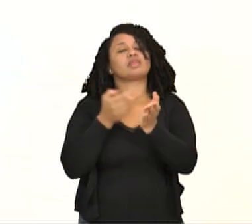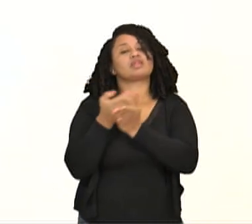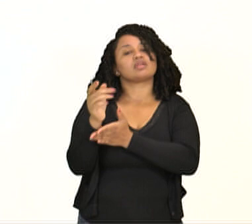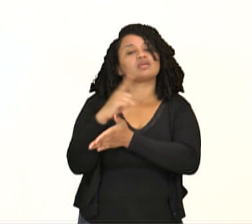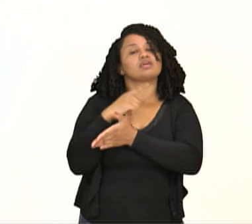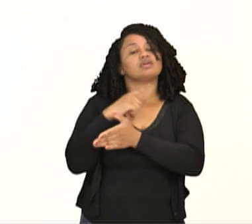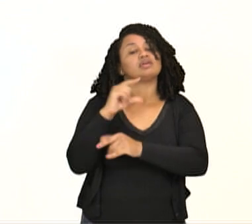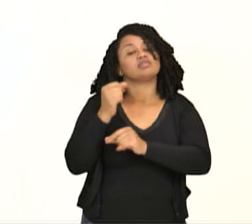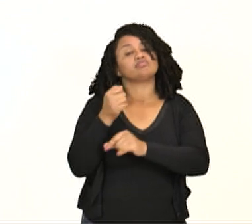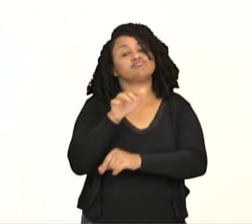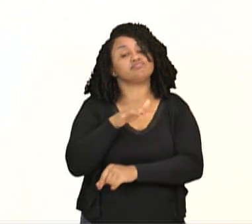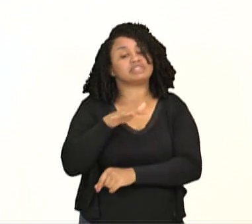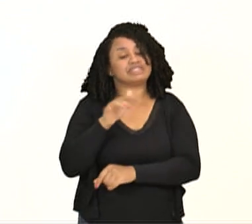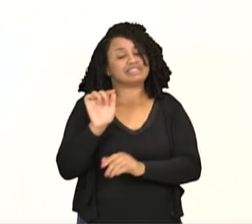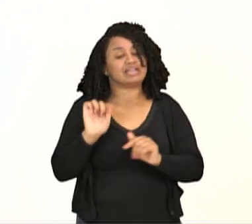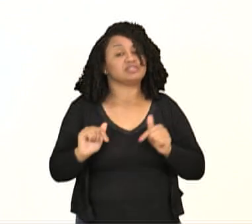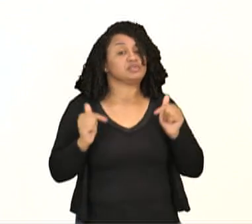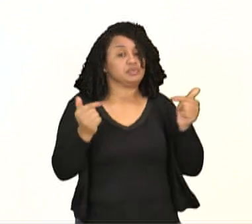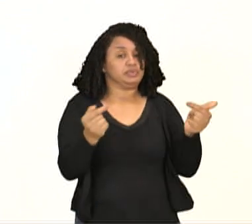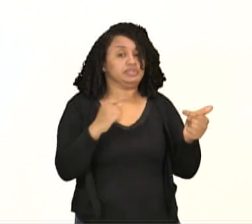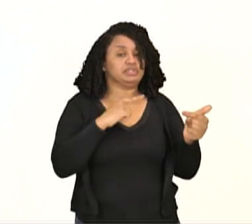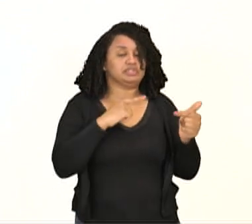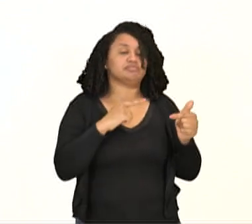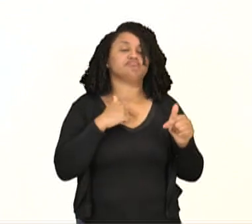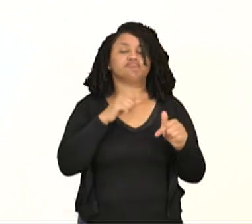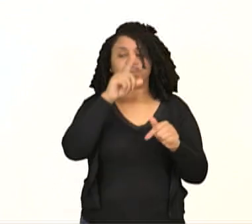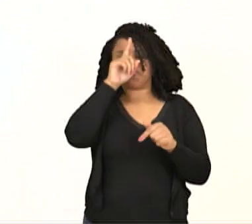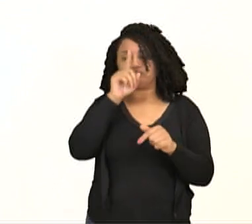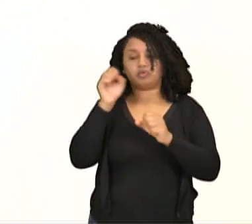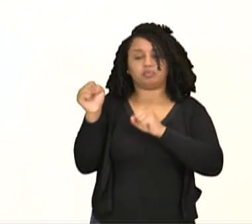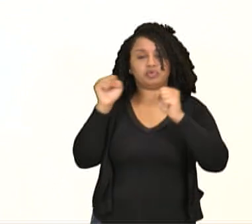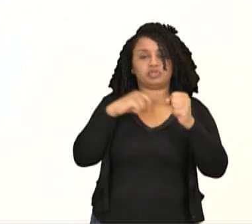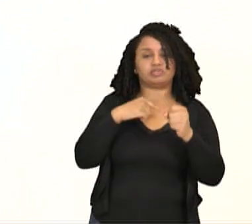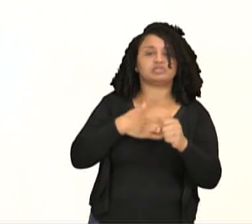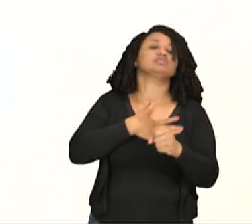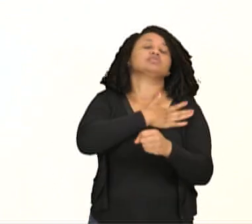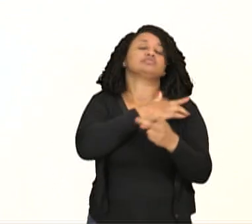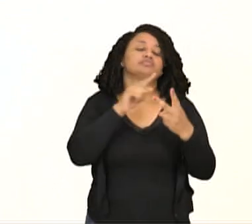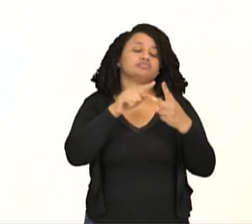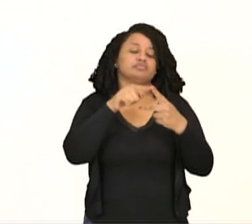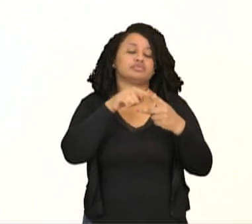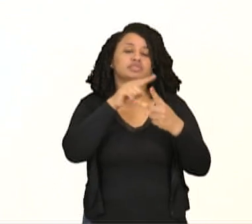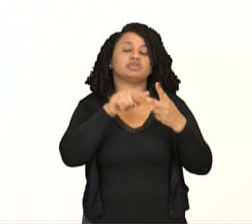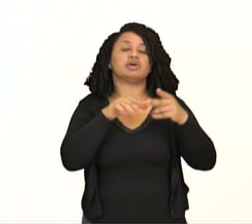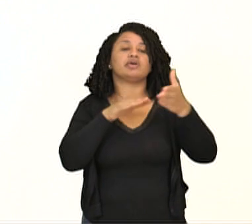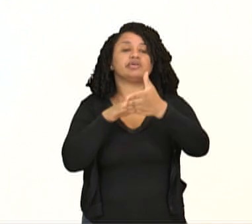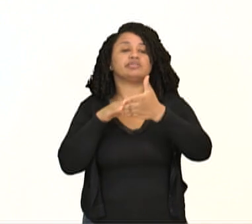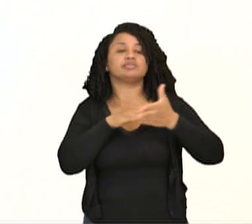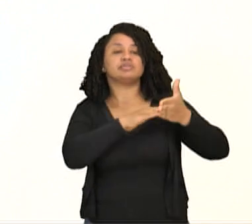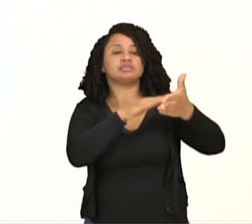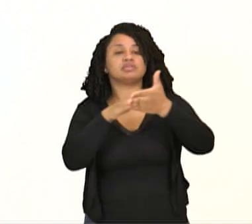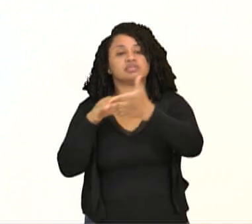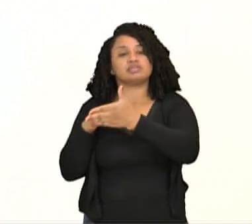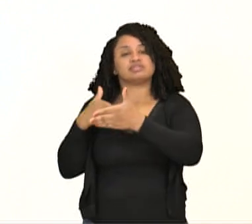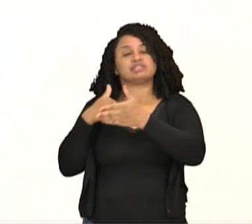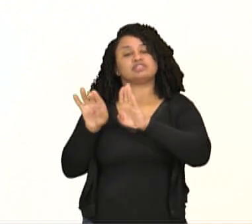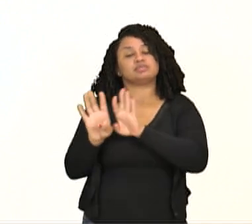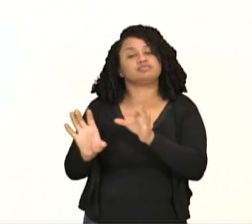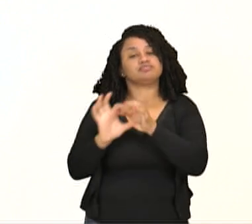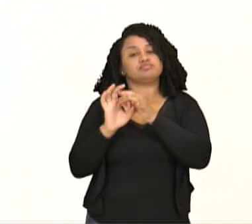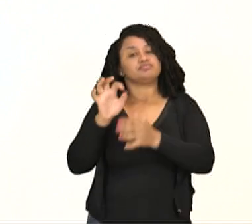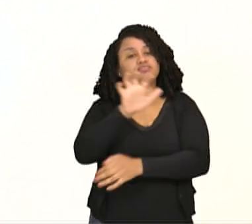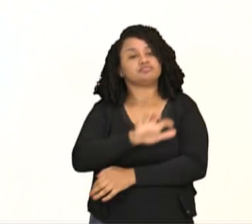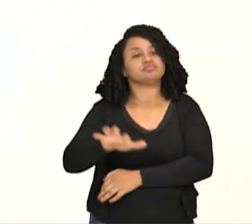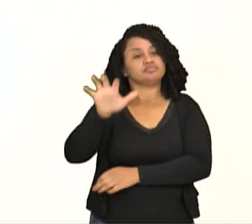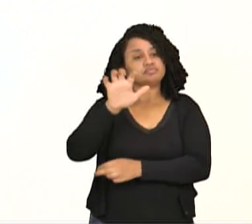algumas situações, algumas medidas, o comando do exército, as fronteiras e a ideia de unidade territorial e até